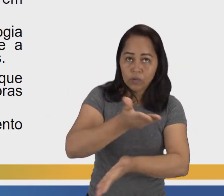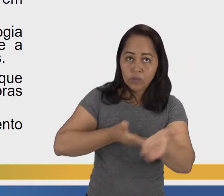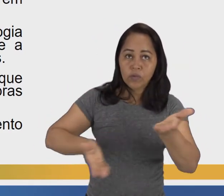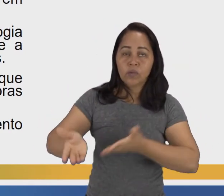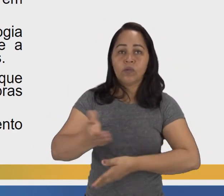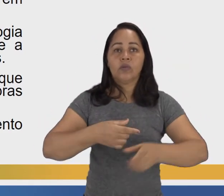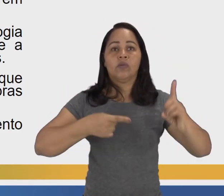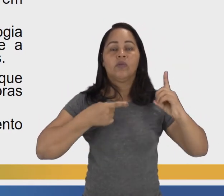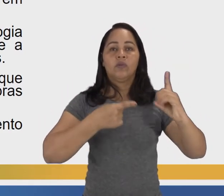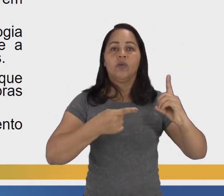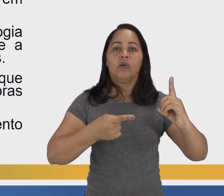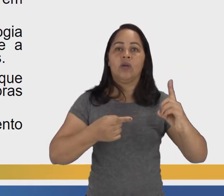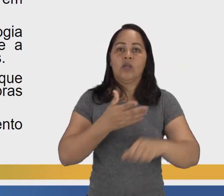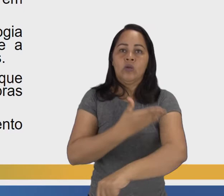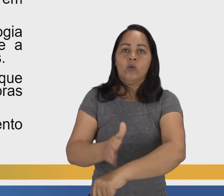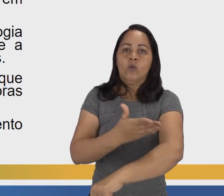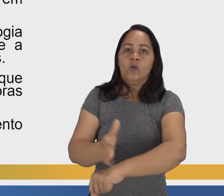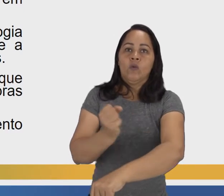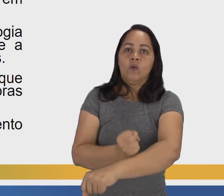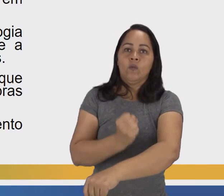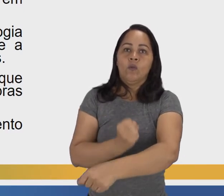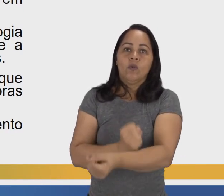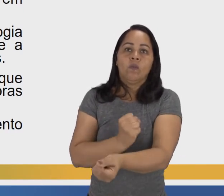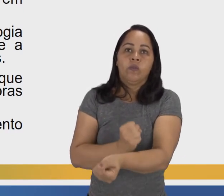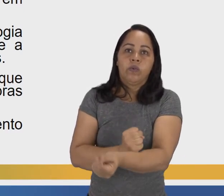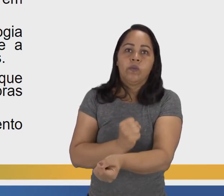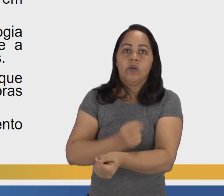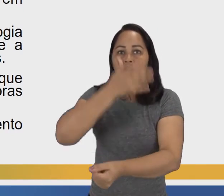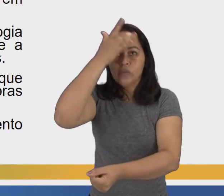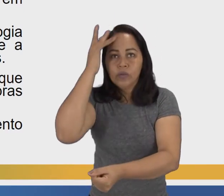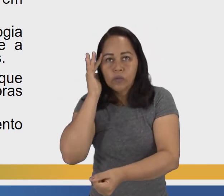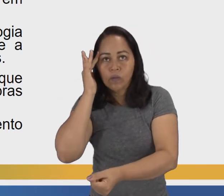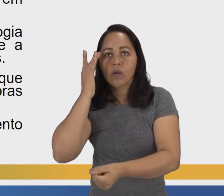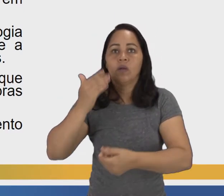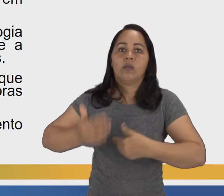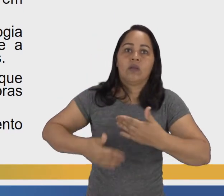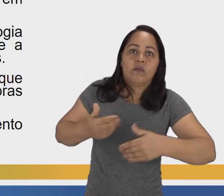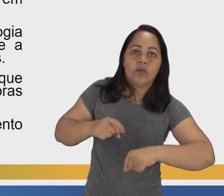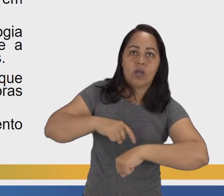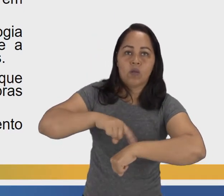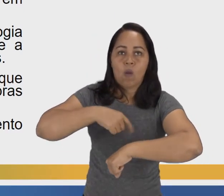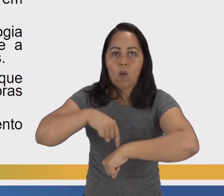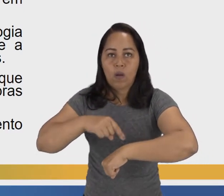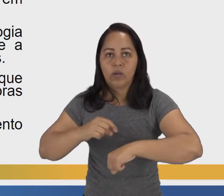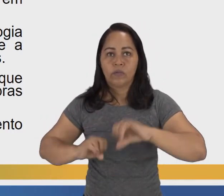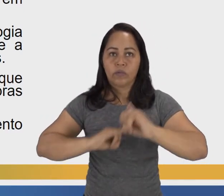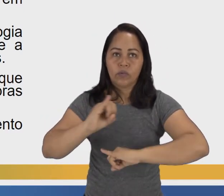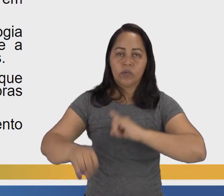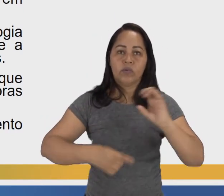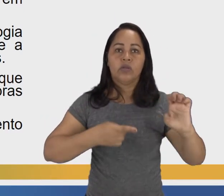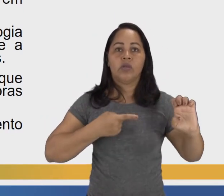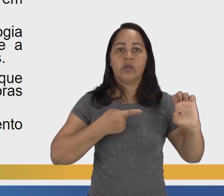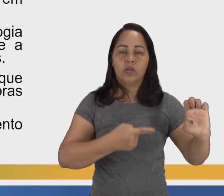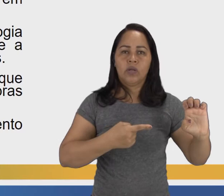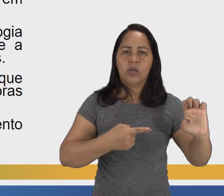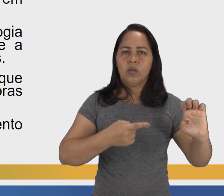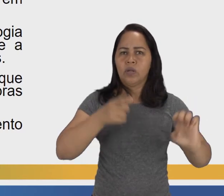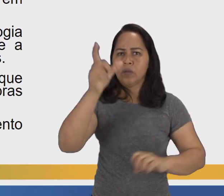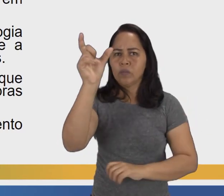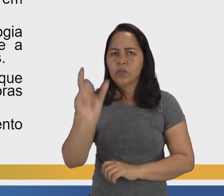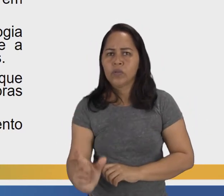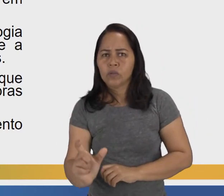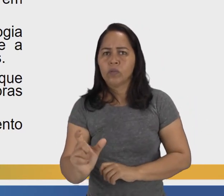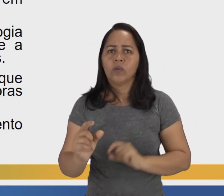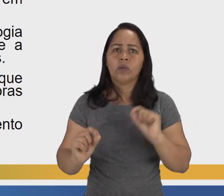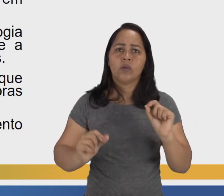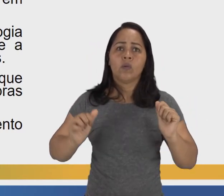que passam muitas horas conectadas. Indivíduo cujo comportamento destoa em seu discurso. Melhor opção aqui para a gente